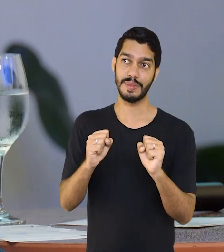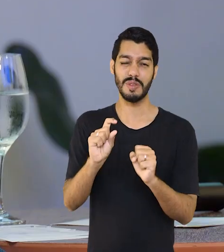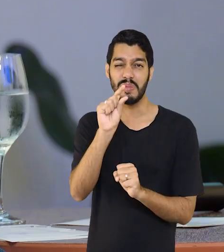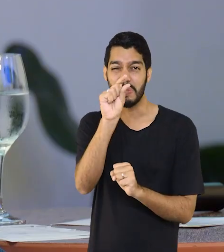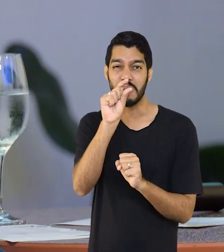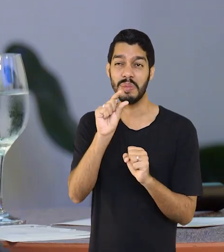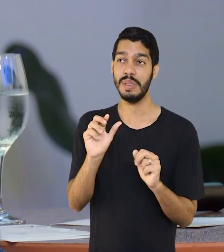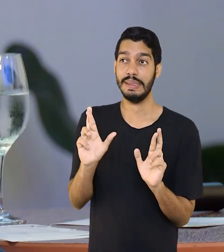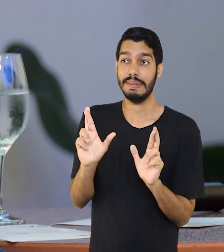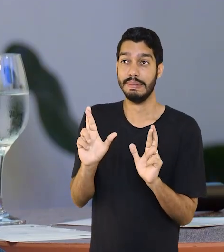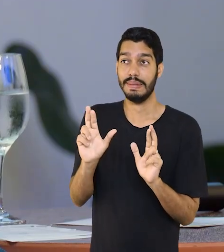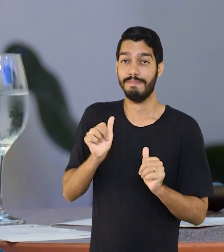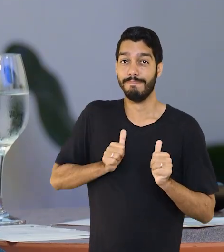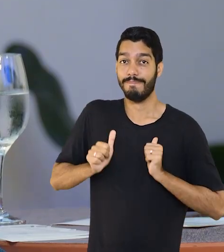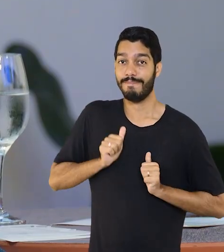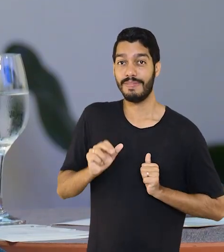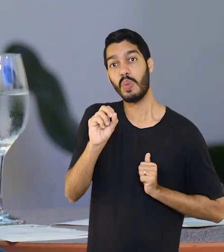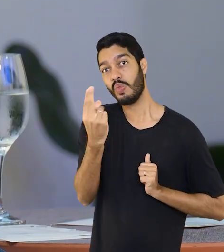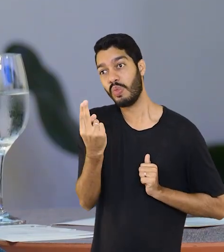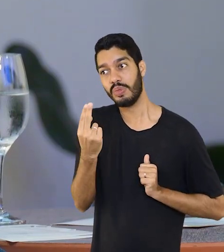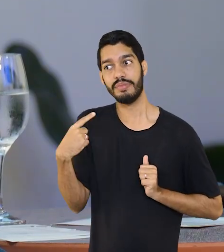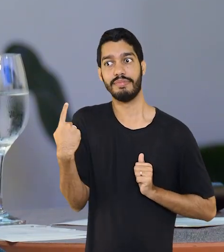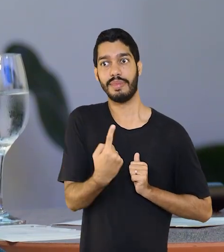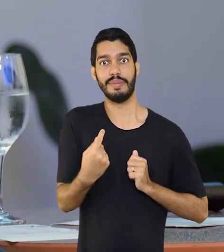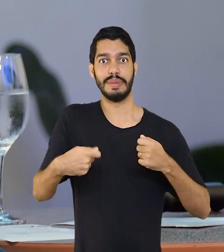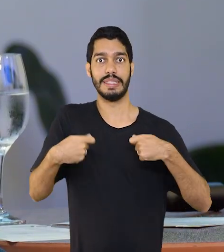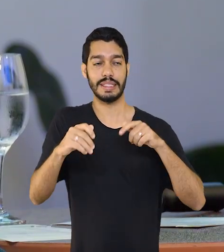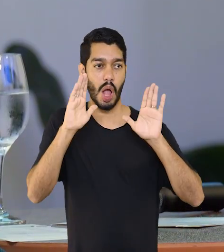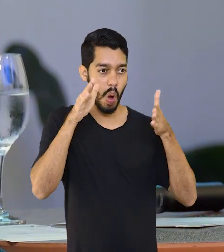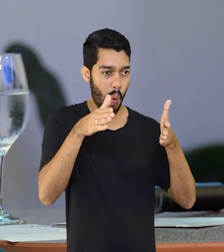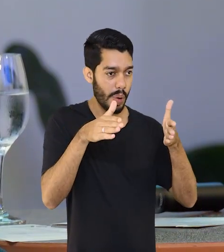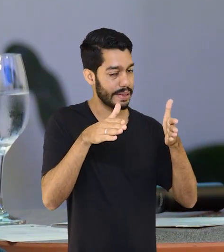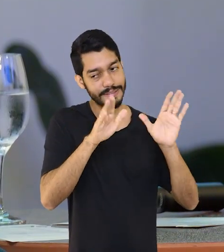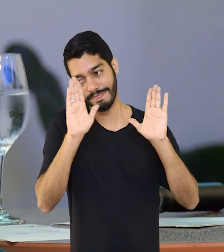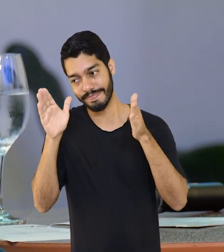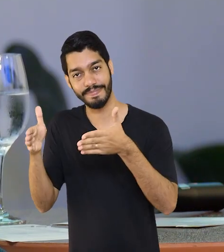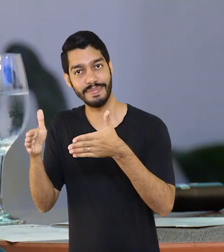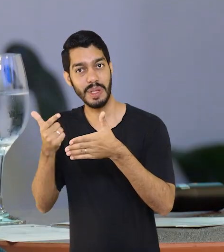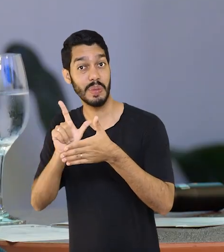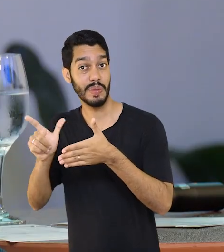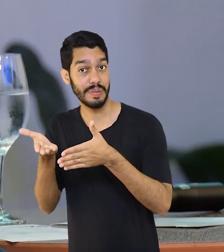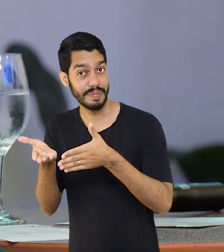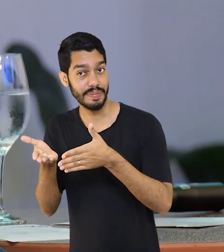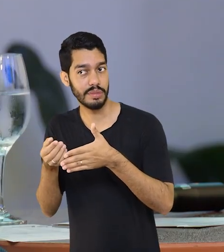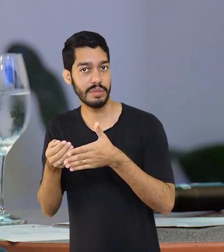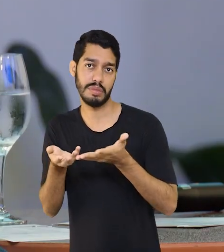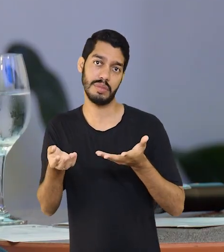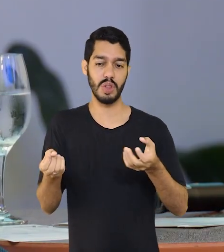de esperança ou de realmente onde a gente deveria estar se concentrando. É claro que a inovação